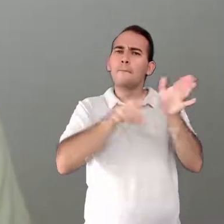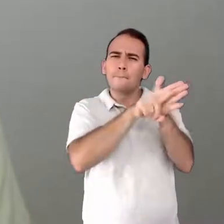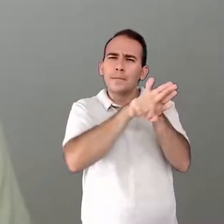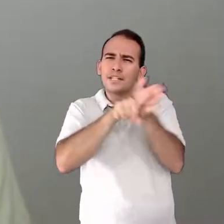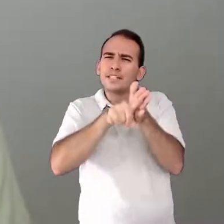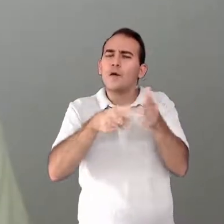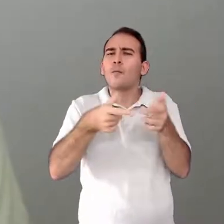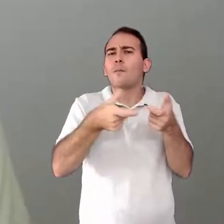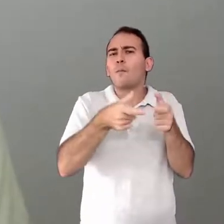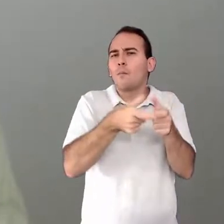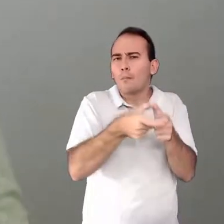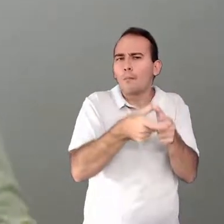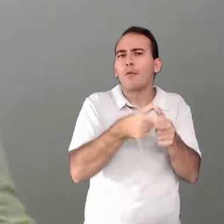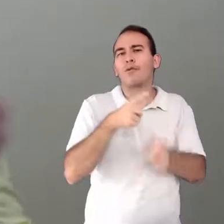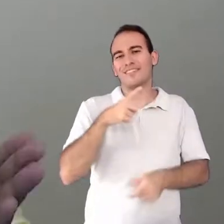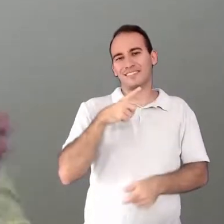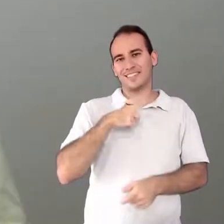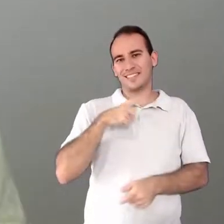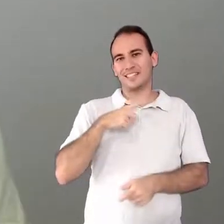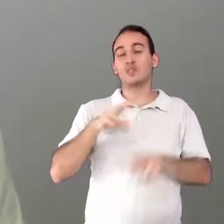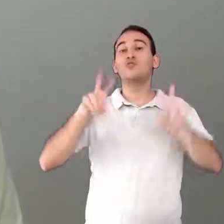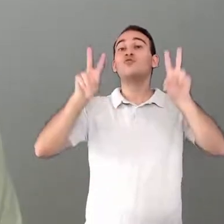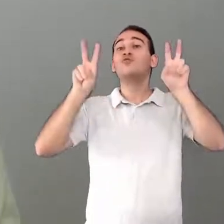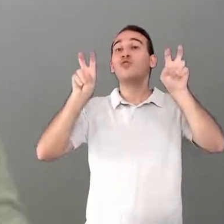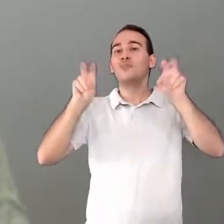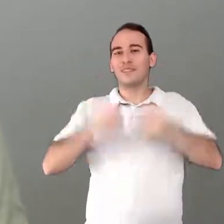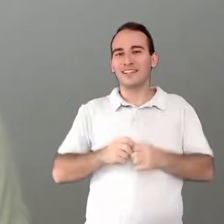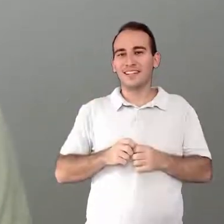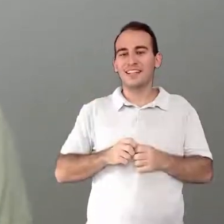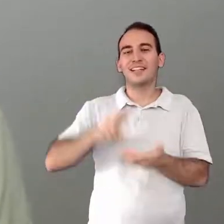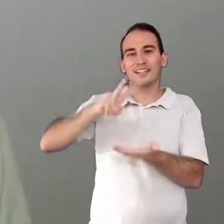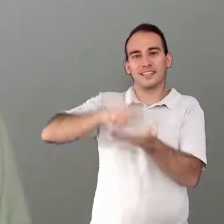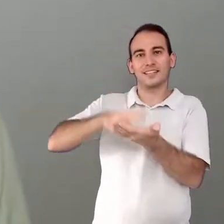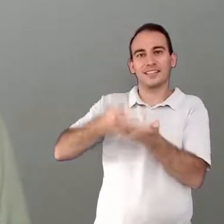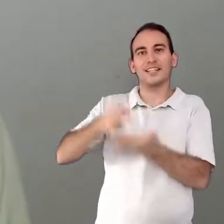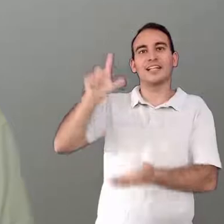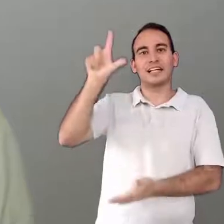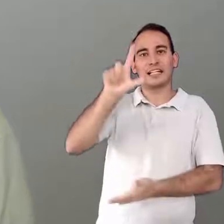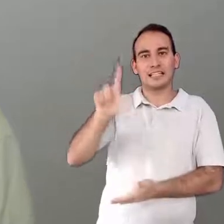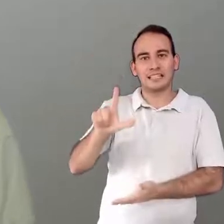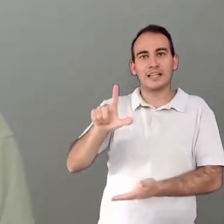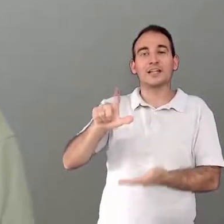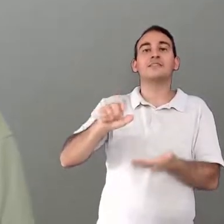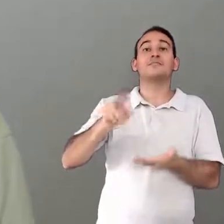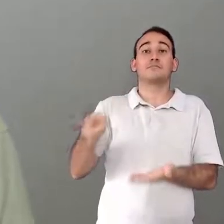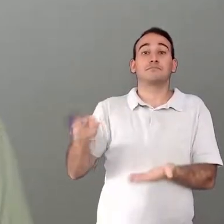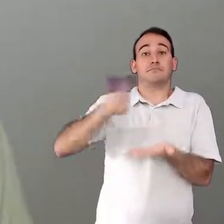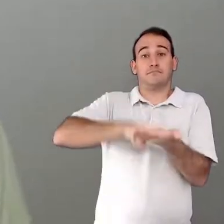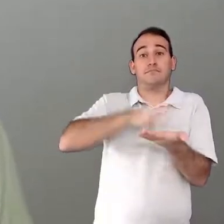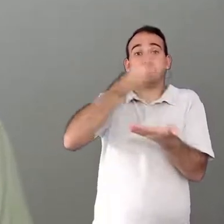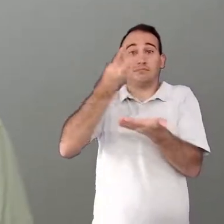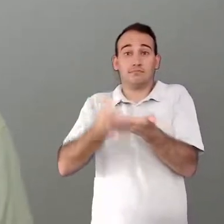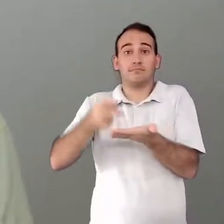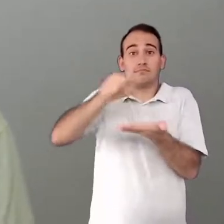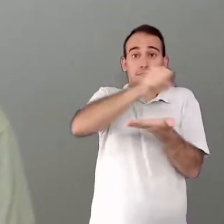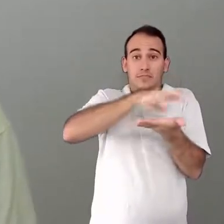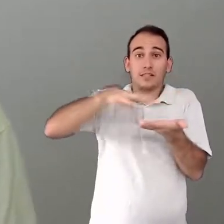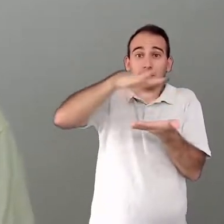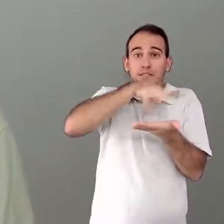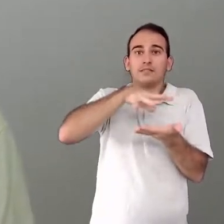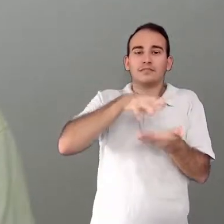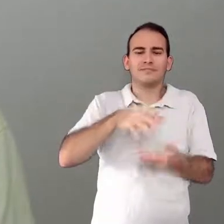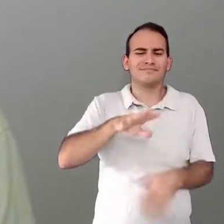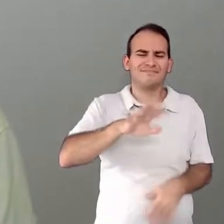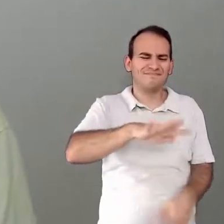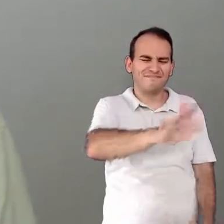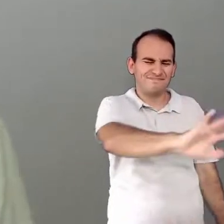tradutores e intérpretes de Libras: a tradução literária para a escrita de sinais. Você está de escrita de sinais? Tem curiosidade